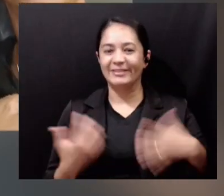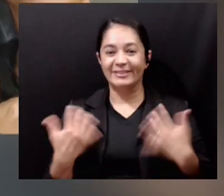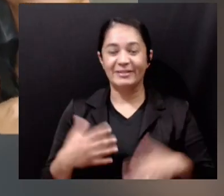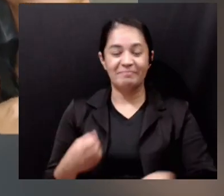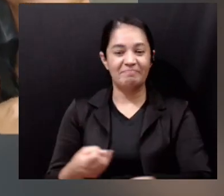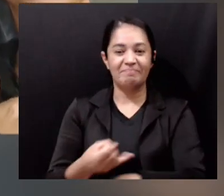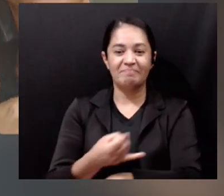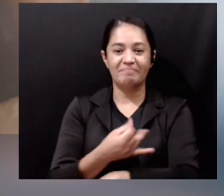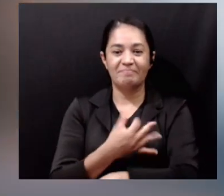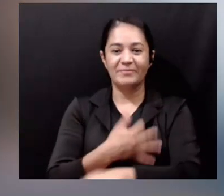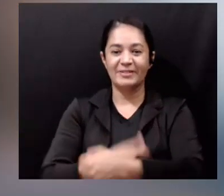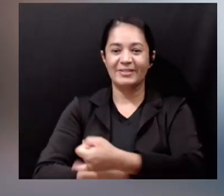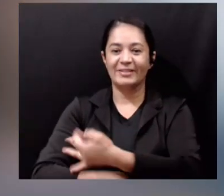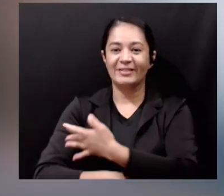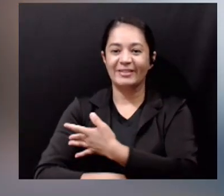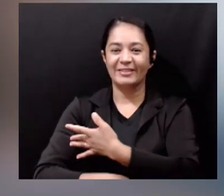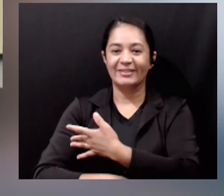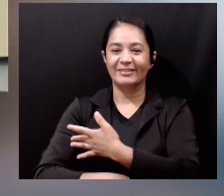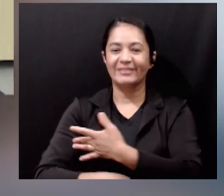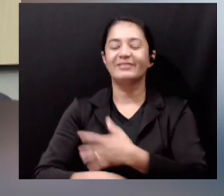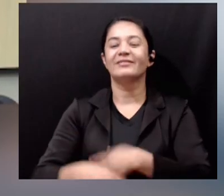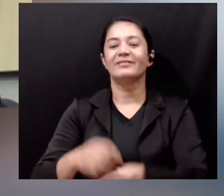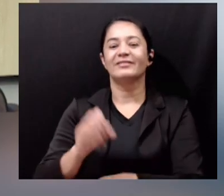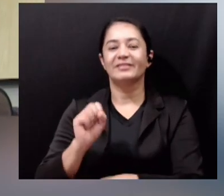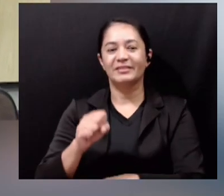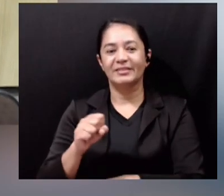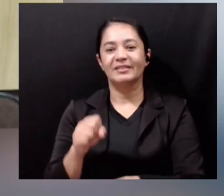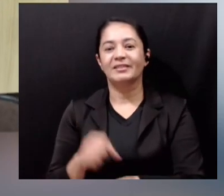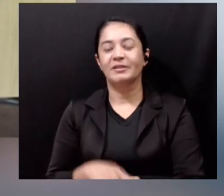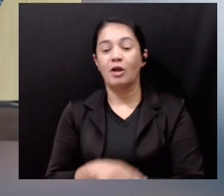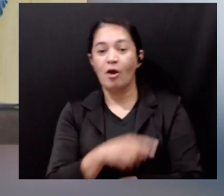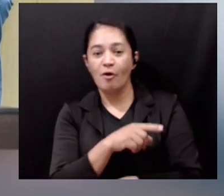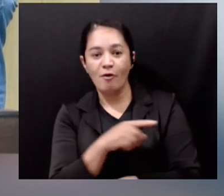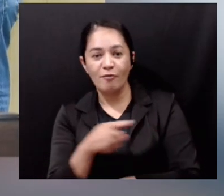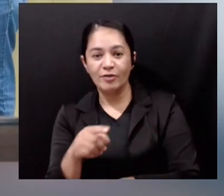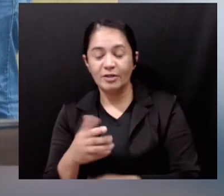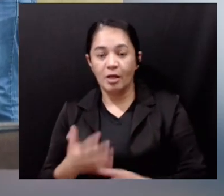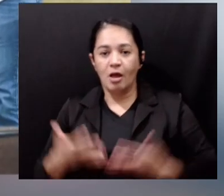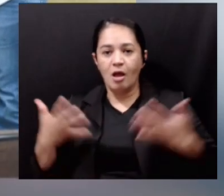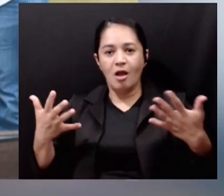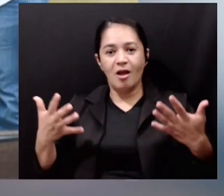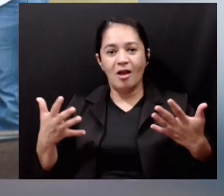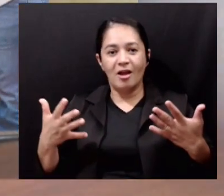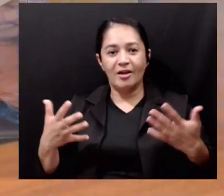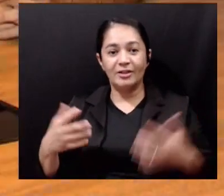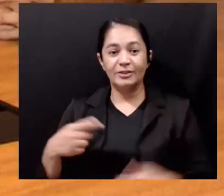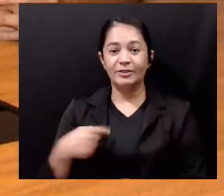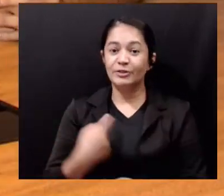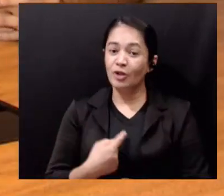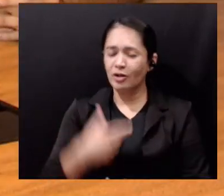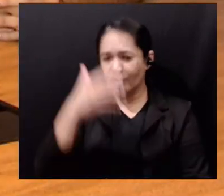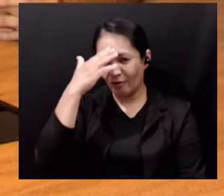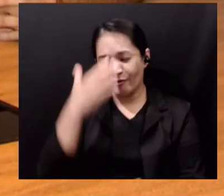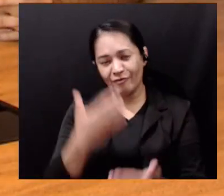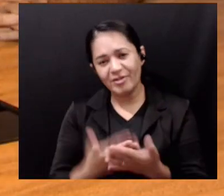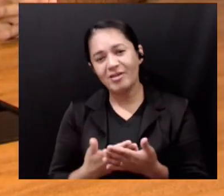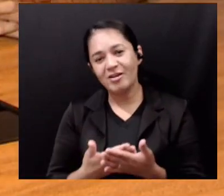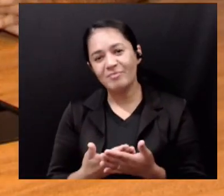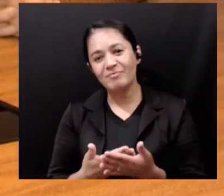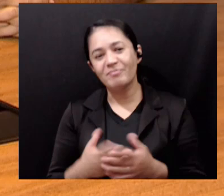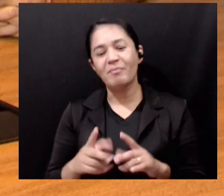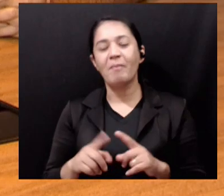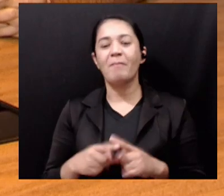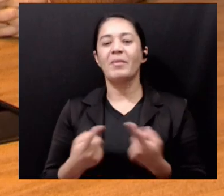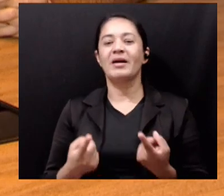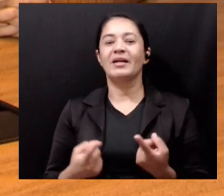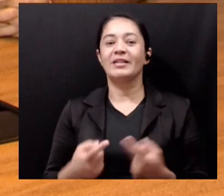momento ali e depois... Foi uma surpresa pra vocês ou não? Vocês, de fato, esperavam que... Não, a gente tava confiante, mas, de qualquer forma, quando a gente recebeu os